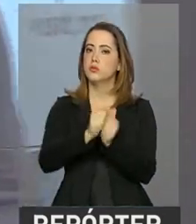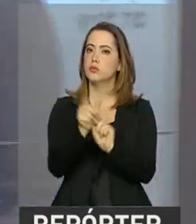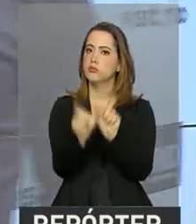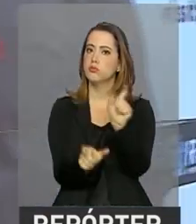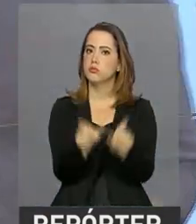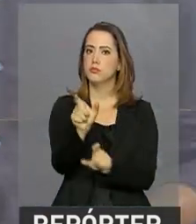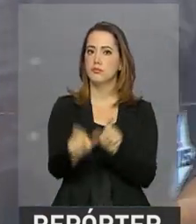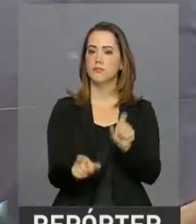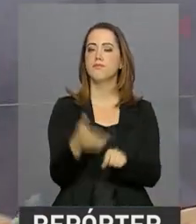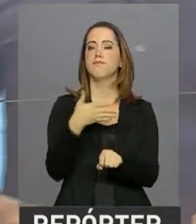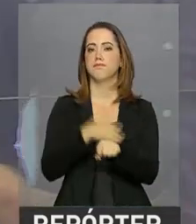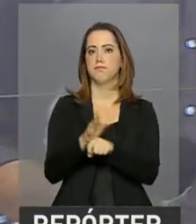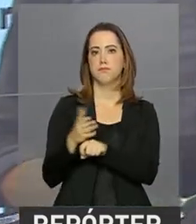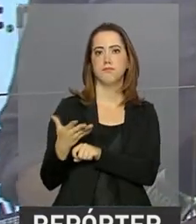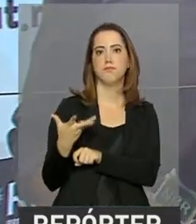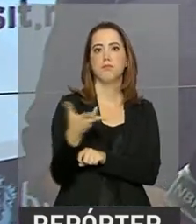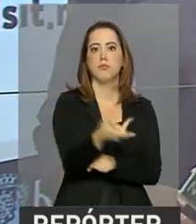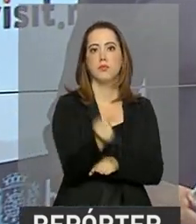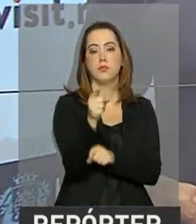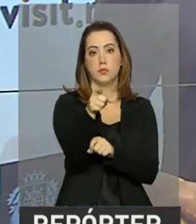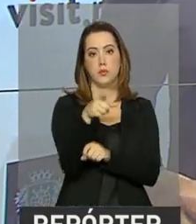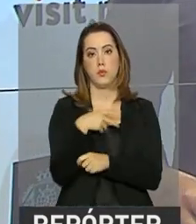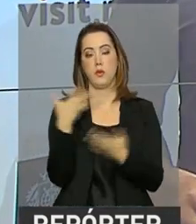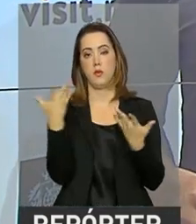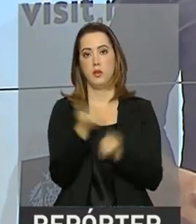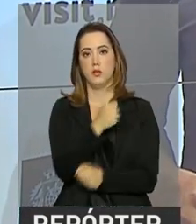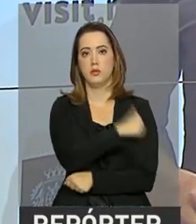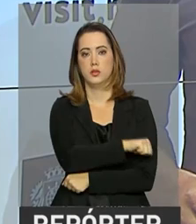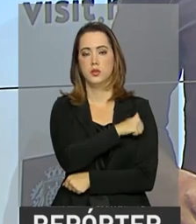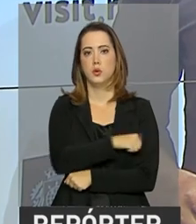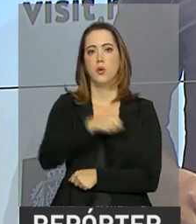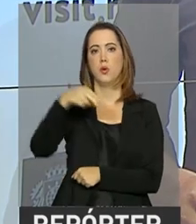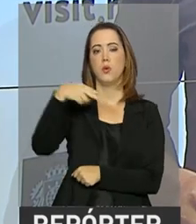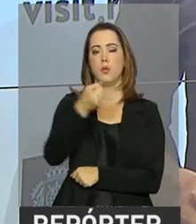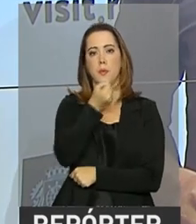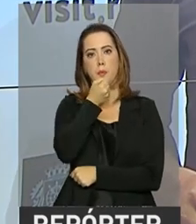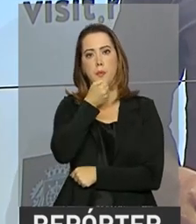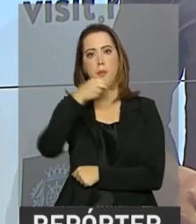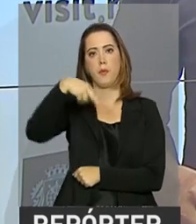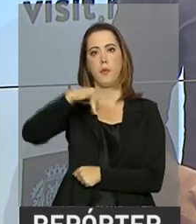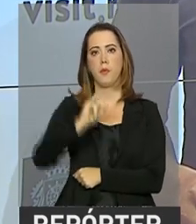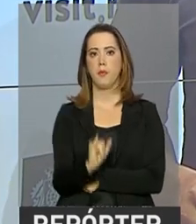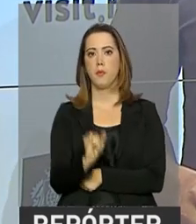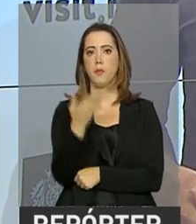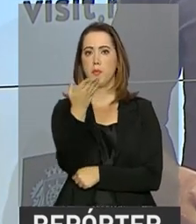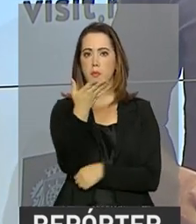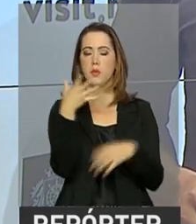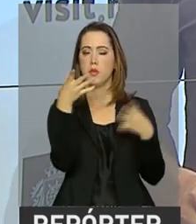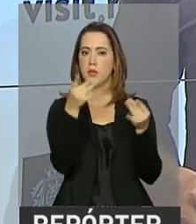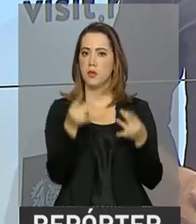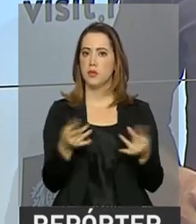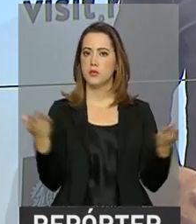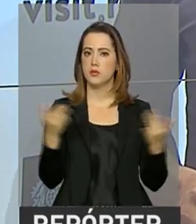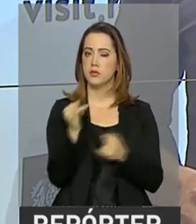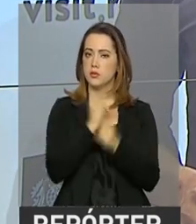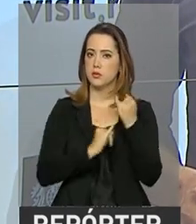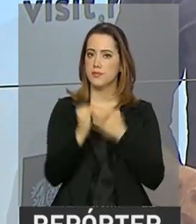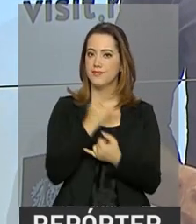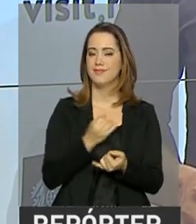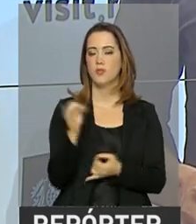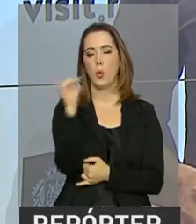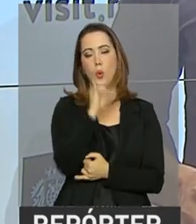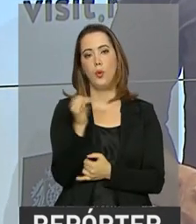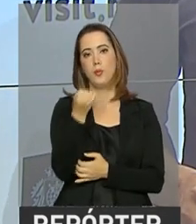conversar então ao vivo lá no Rio de Janeiro com o repórter Nei Pereira que está na no rio Mia Cent tem as informações pra gente